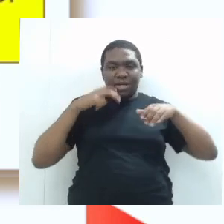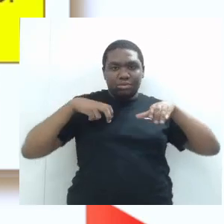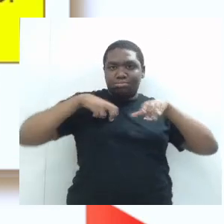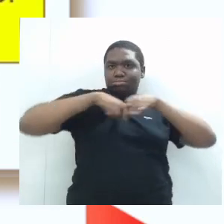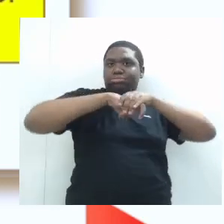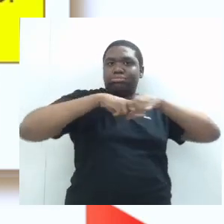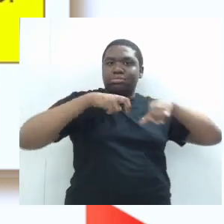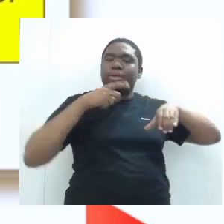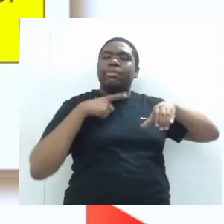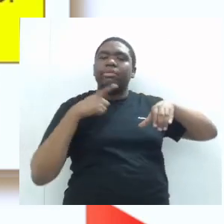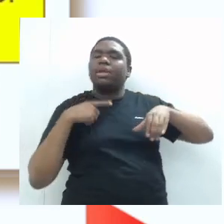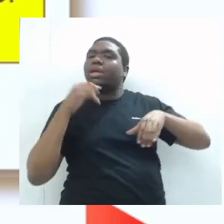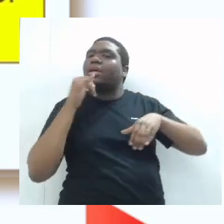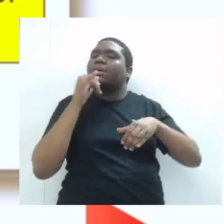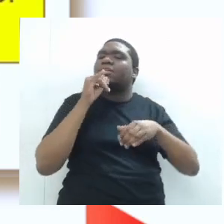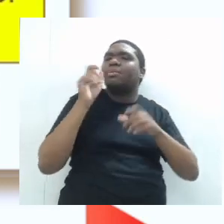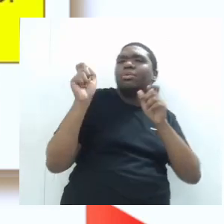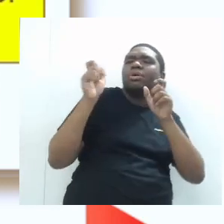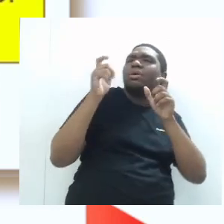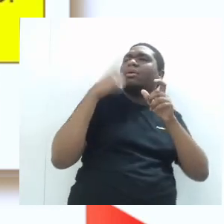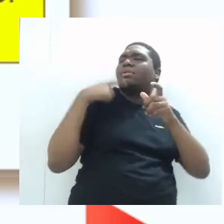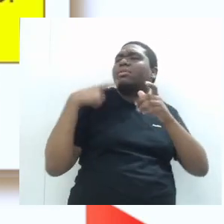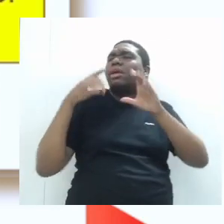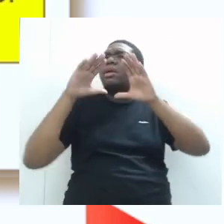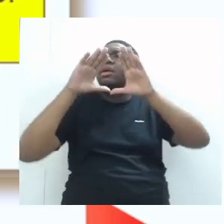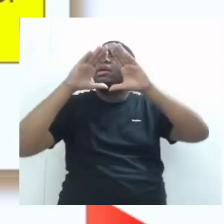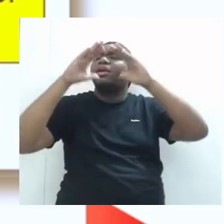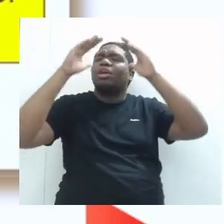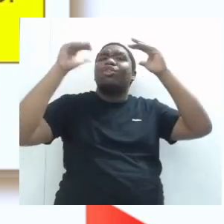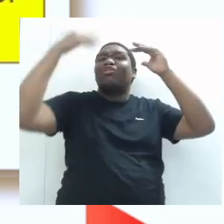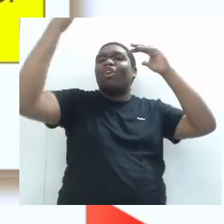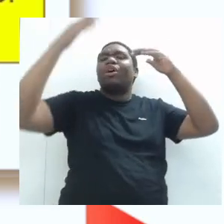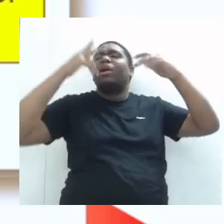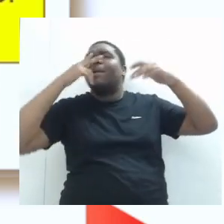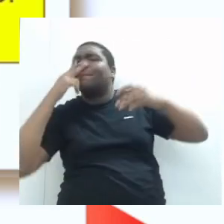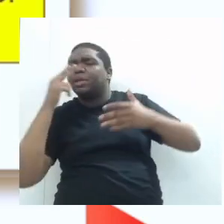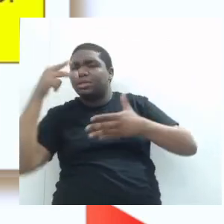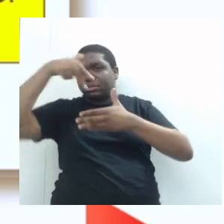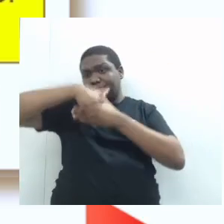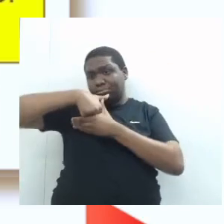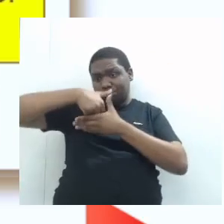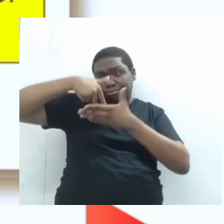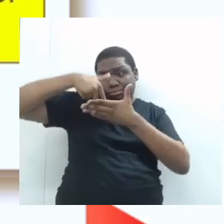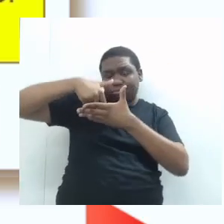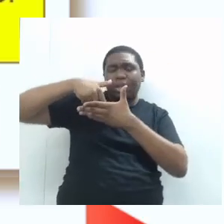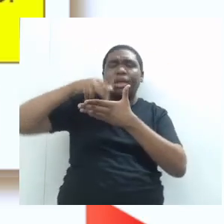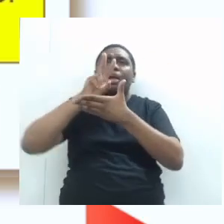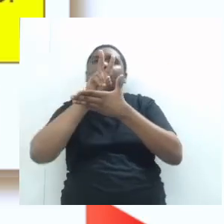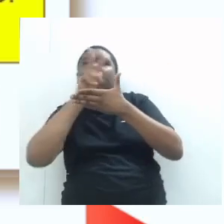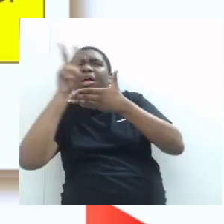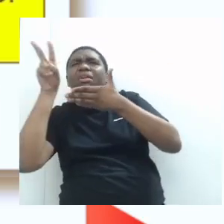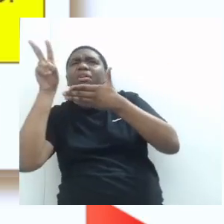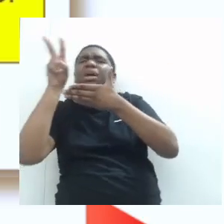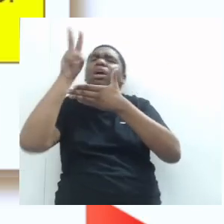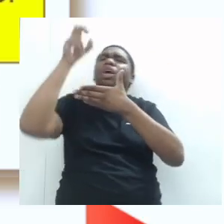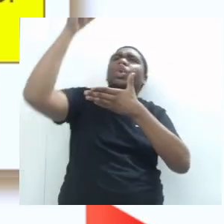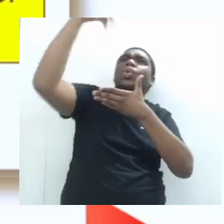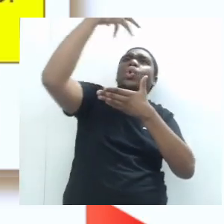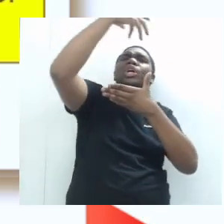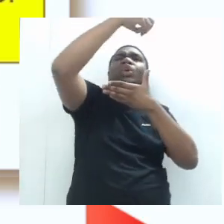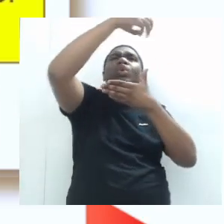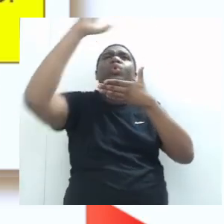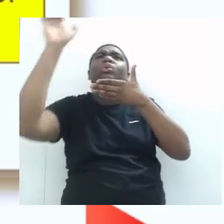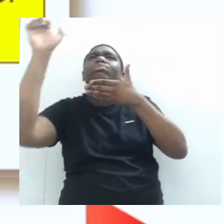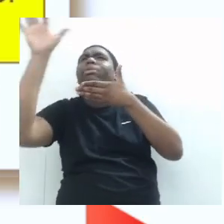onde passa um feixe de luz exterior. No interior da caverna permanecem seres humanos